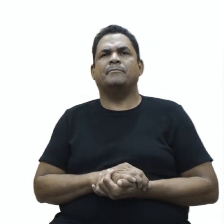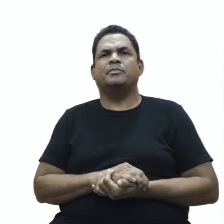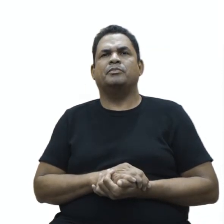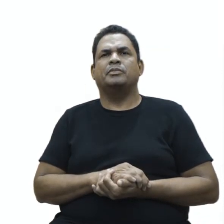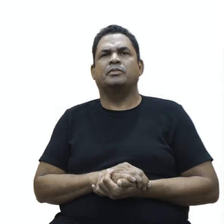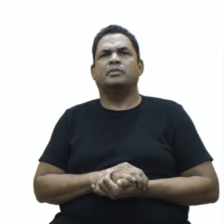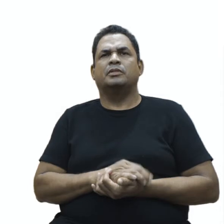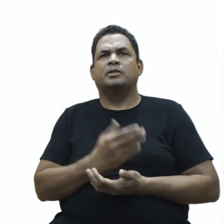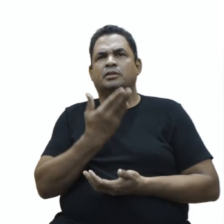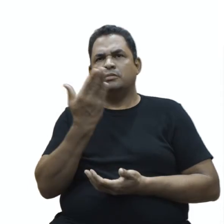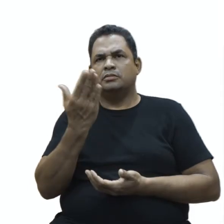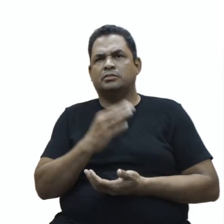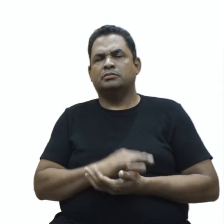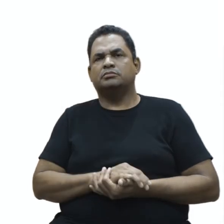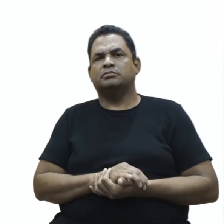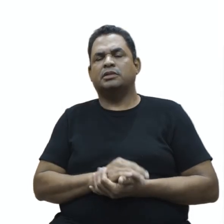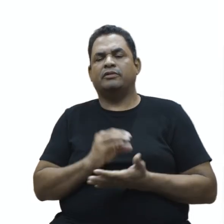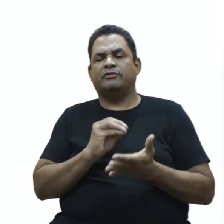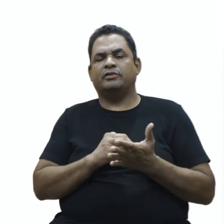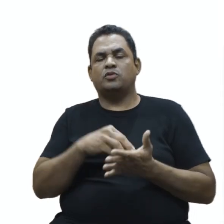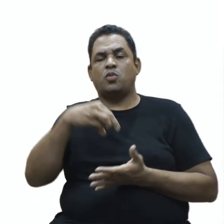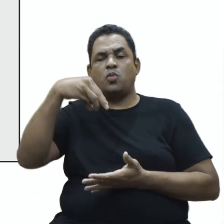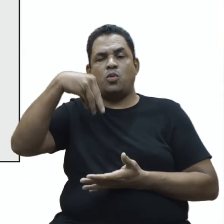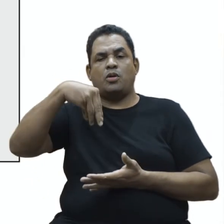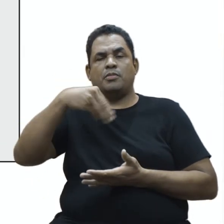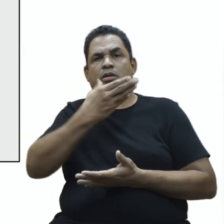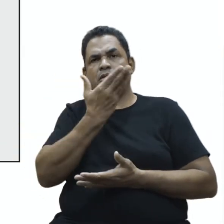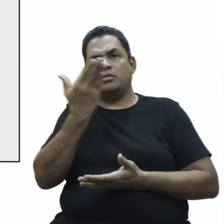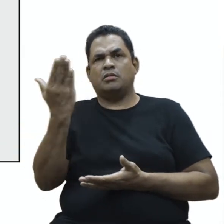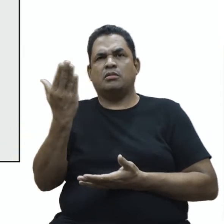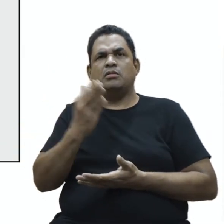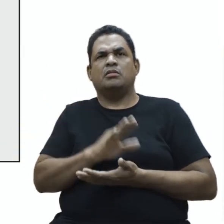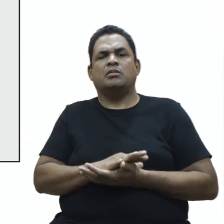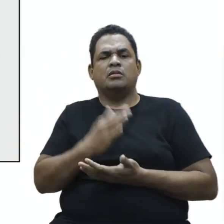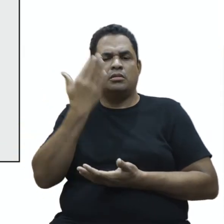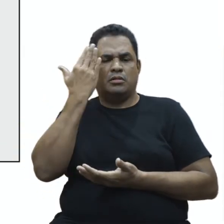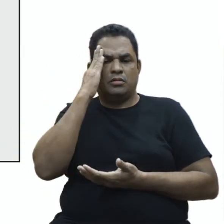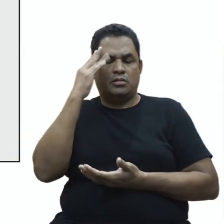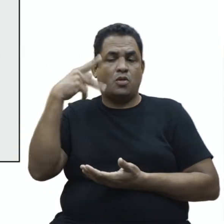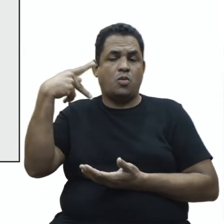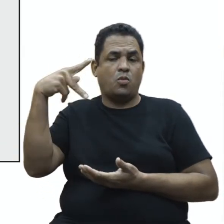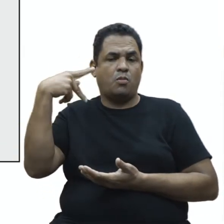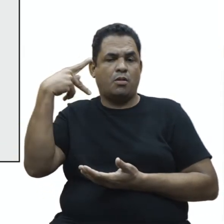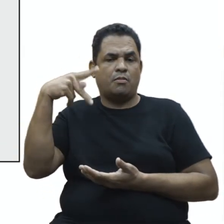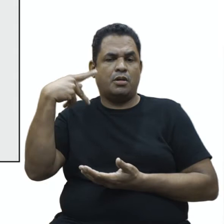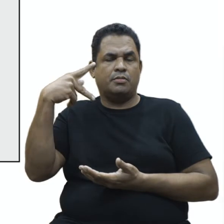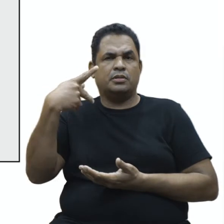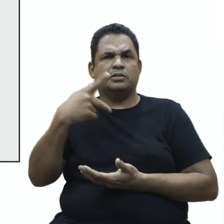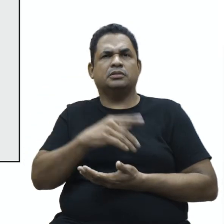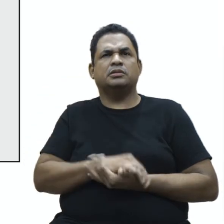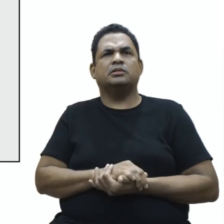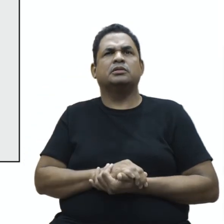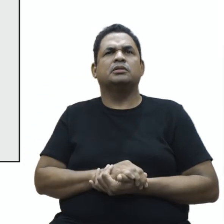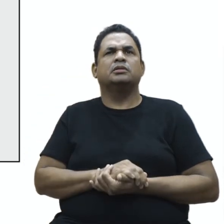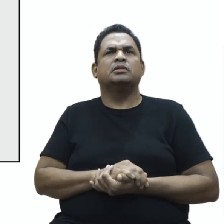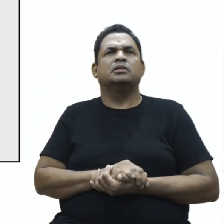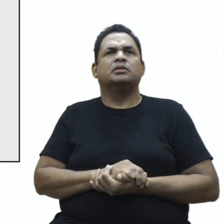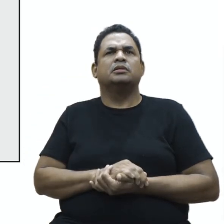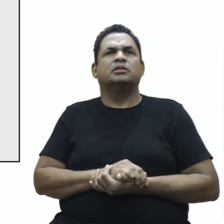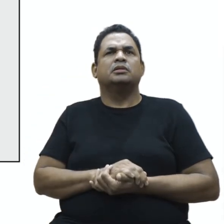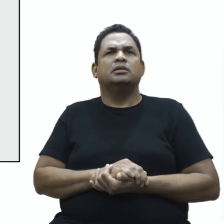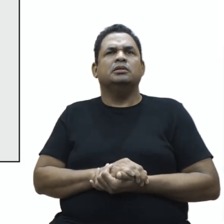parlamentarismo. Tá faltando um M aqui. A gente vai entender um pouquinho o que seria o parlamentarismo.